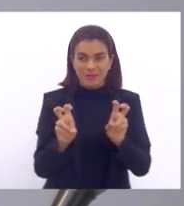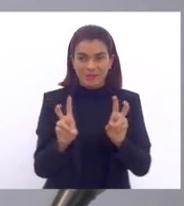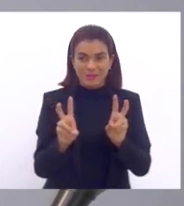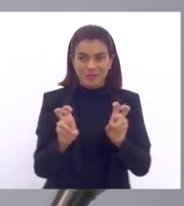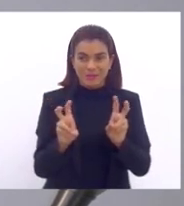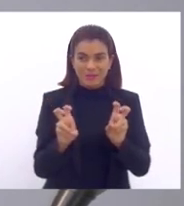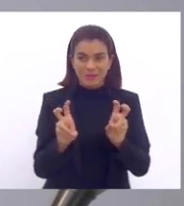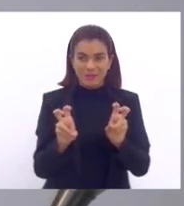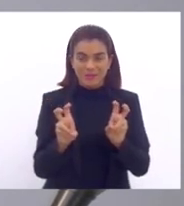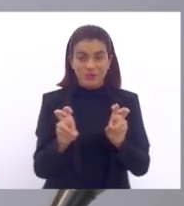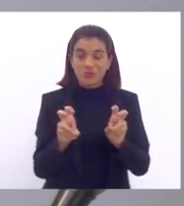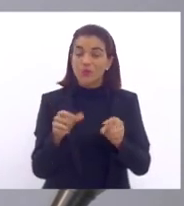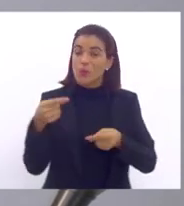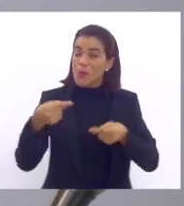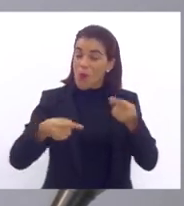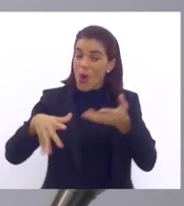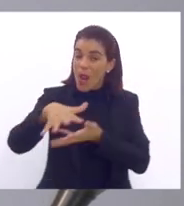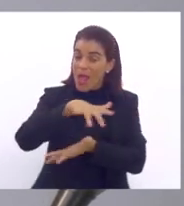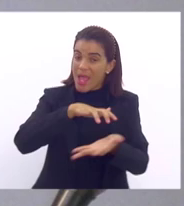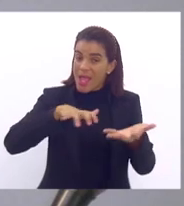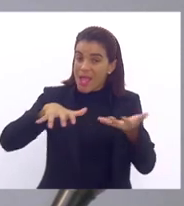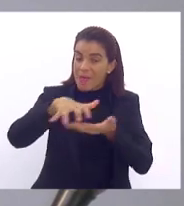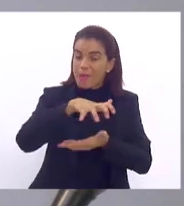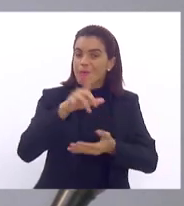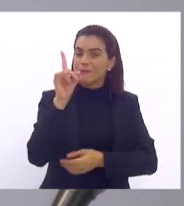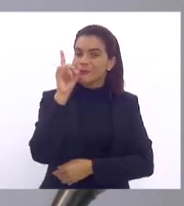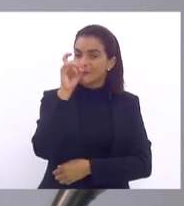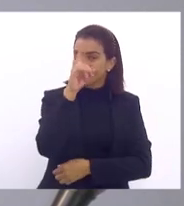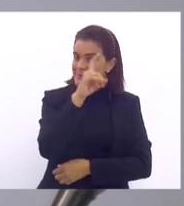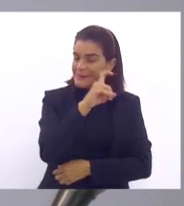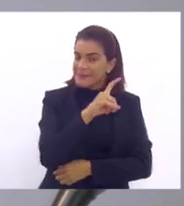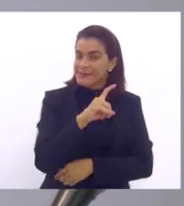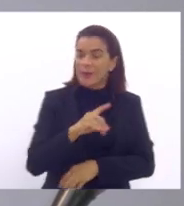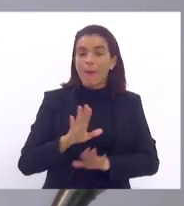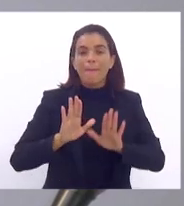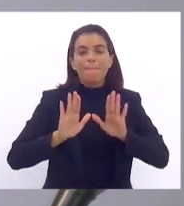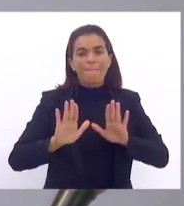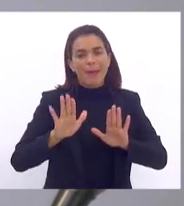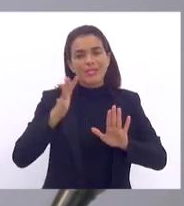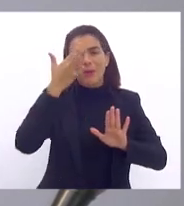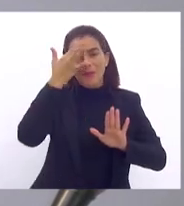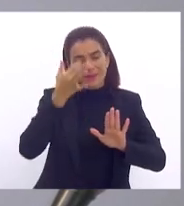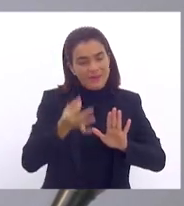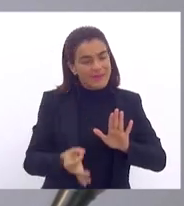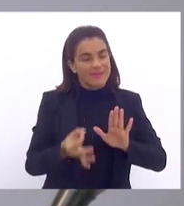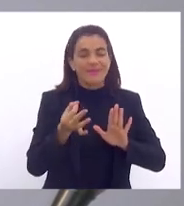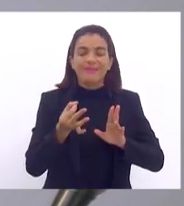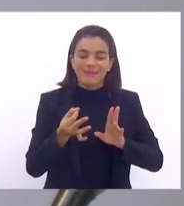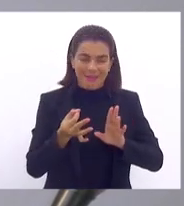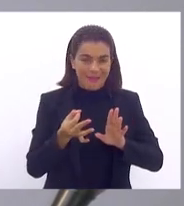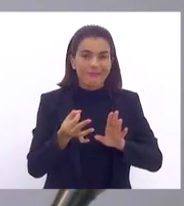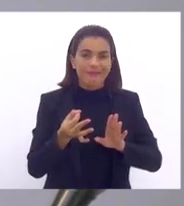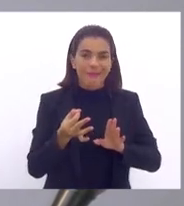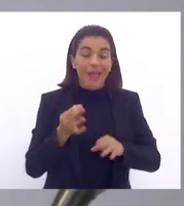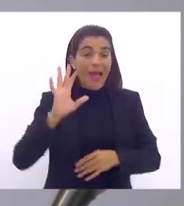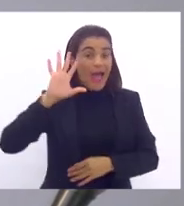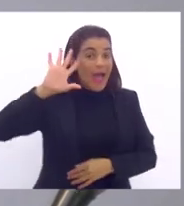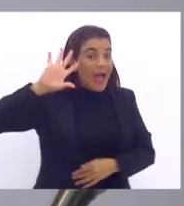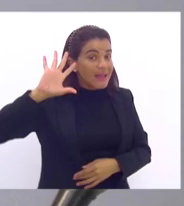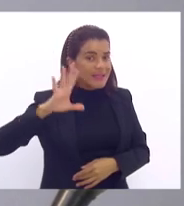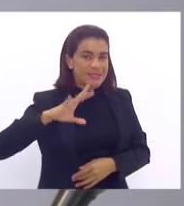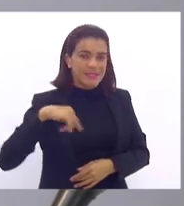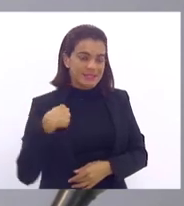assunto polêmico difícil mas eu entendo sempre que a decisão é